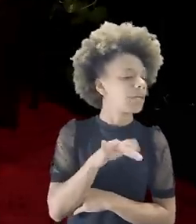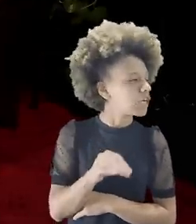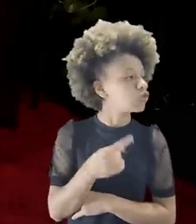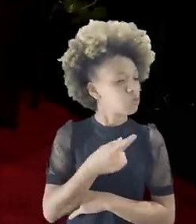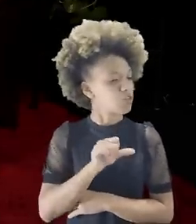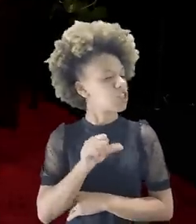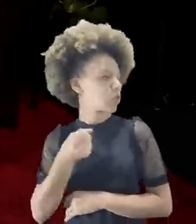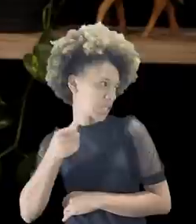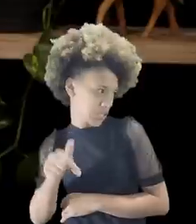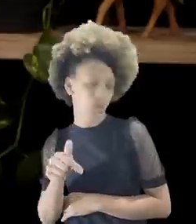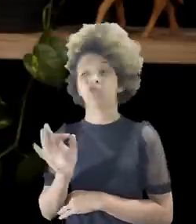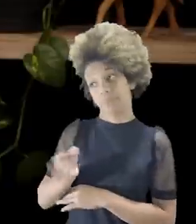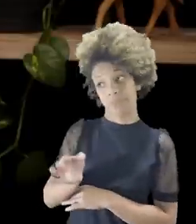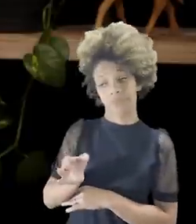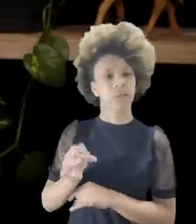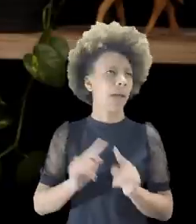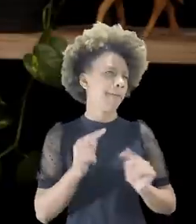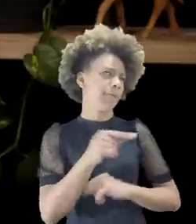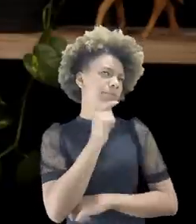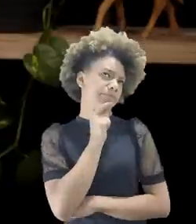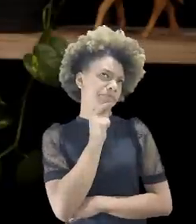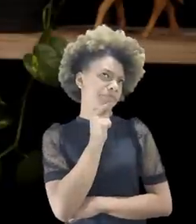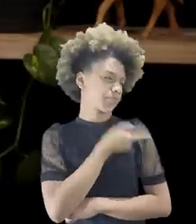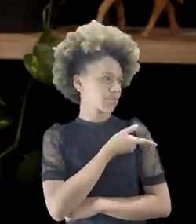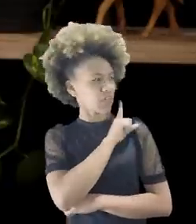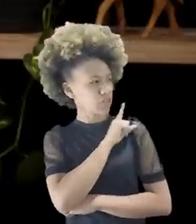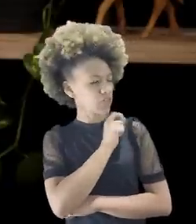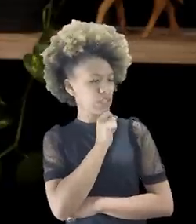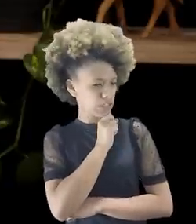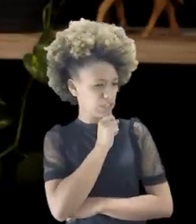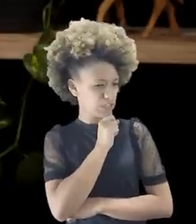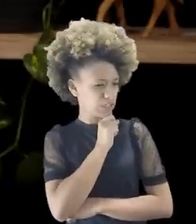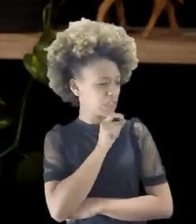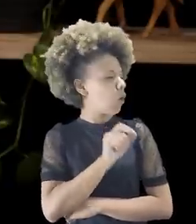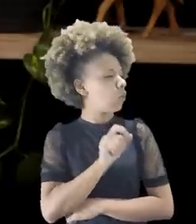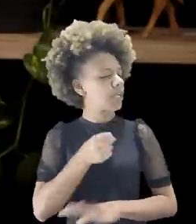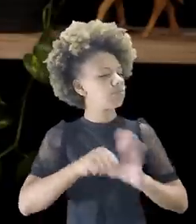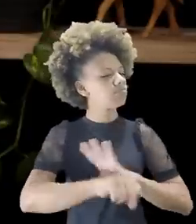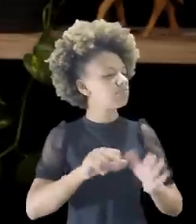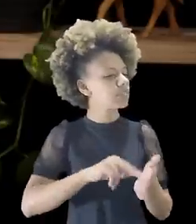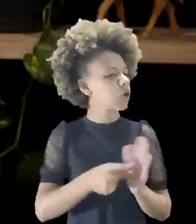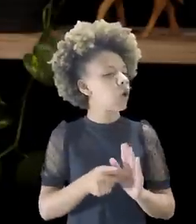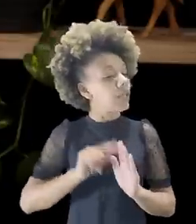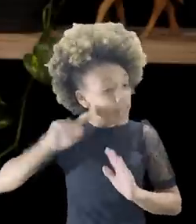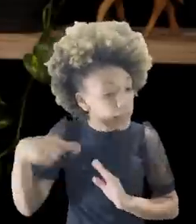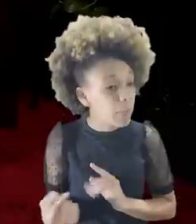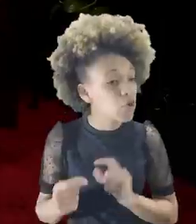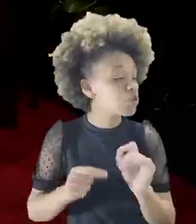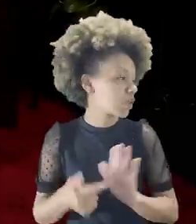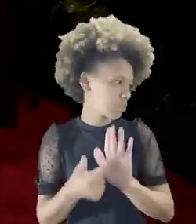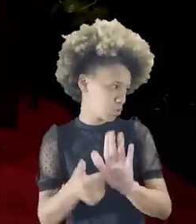certo aquilo ali ah antes disso o que que era o basquete e depois o que que virou o basquete